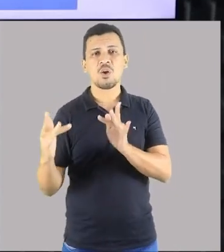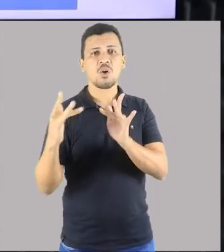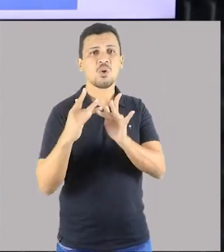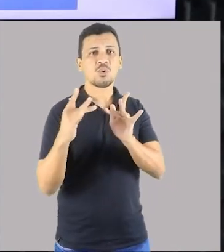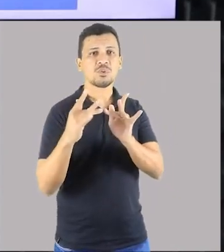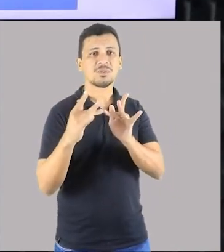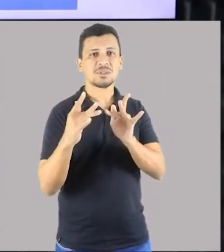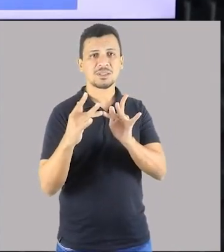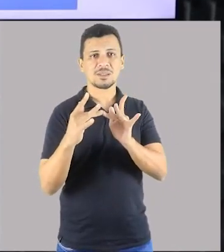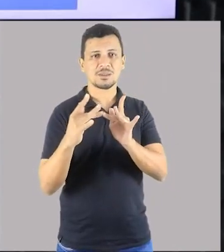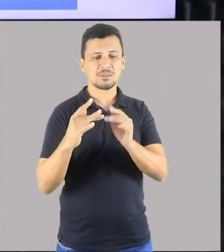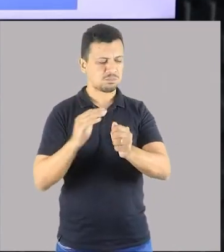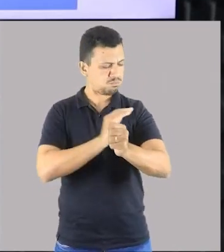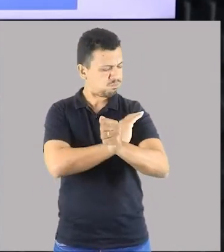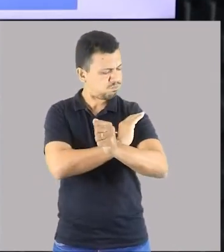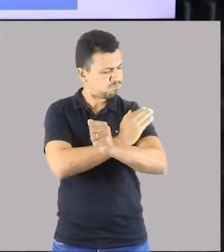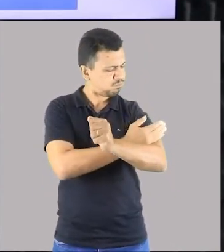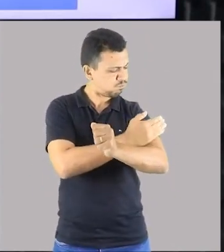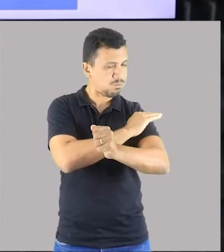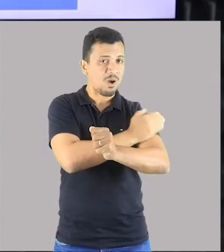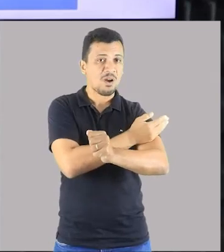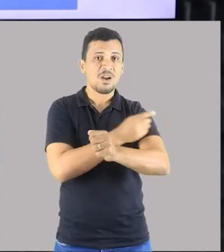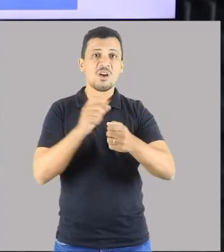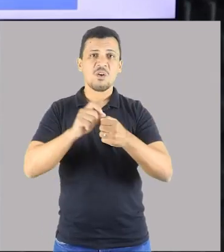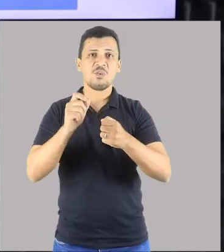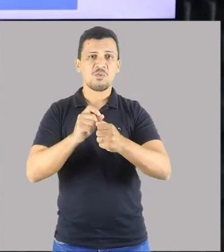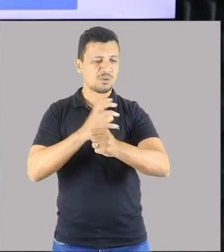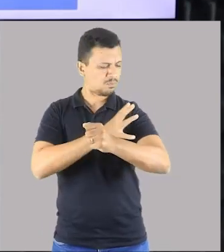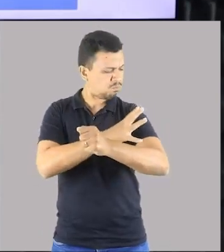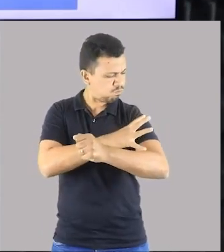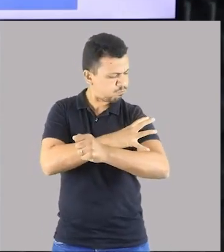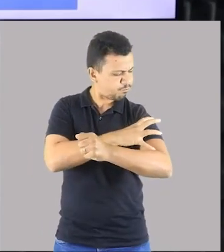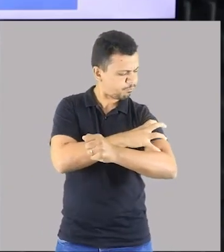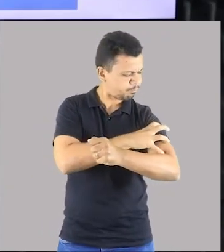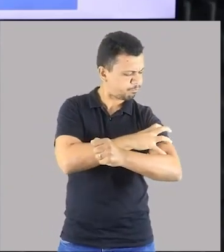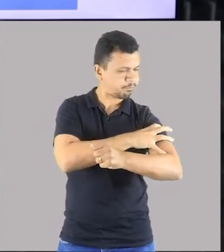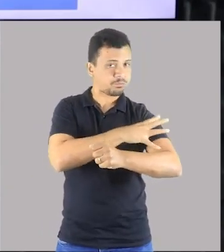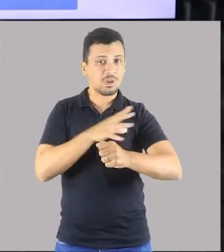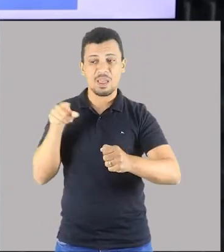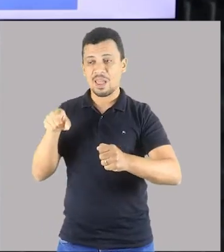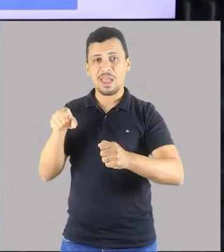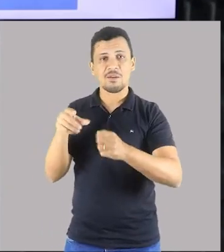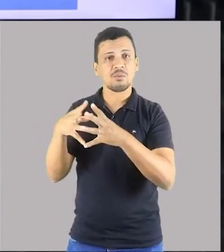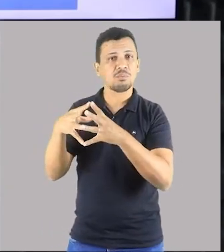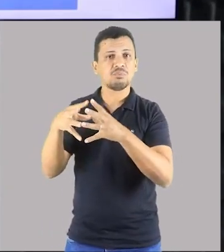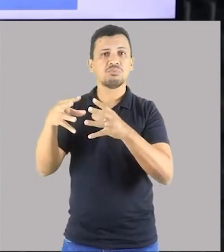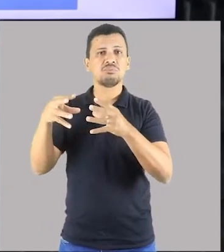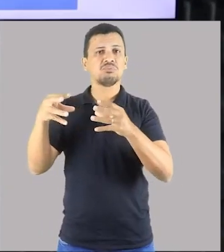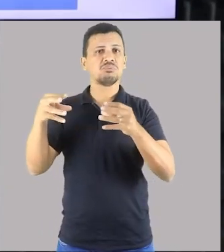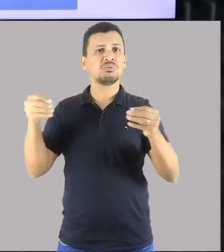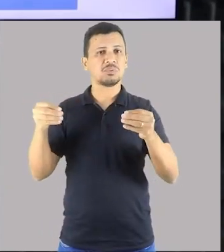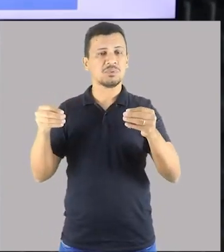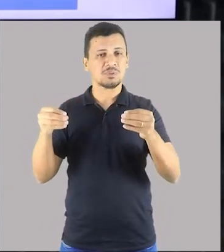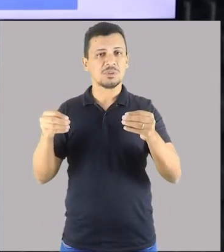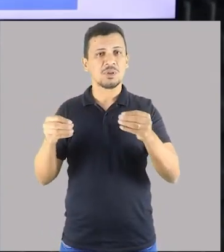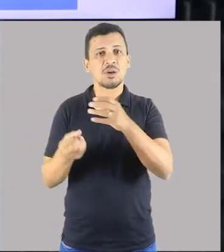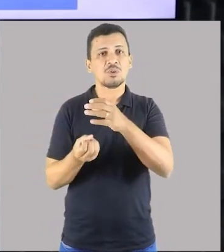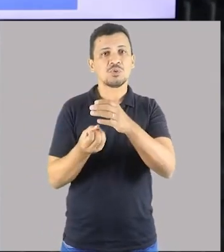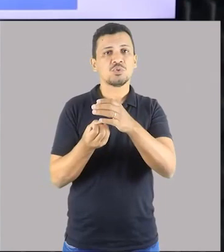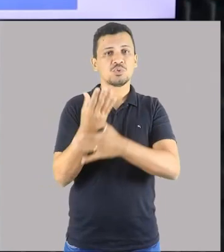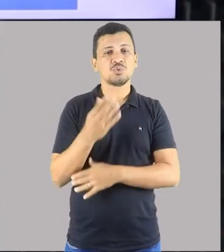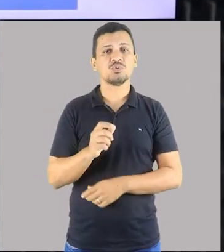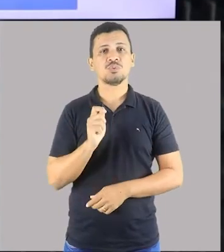conecta no músculo, faz a contração, ela é degradada. Ela se transforma em adenosina